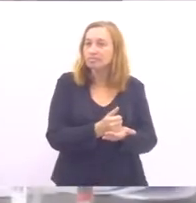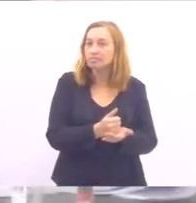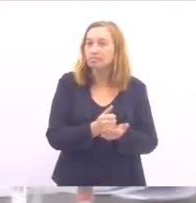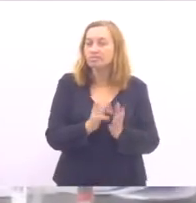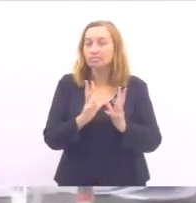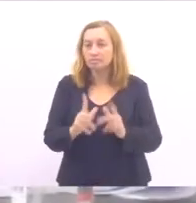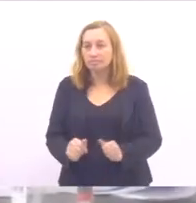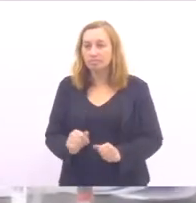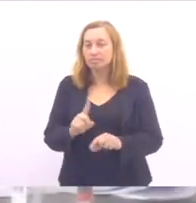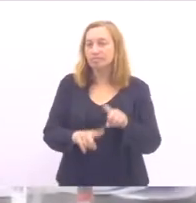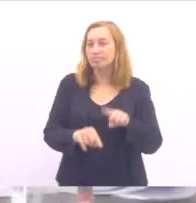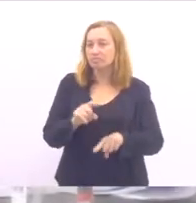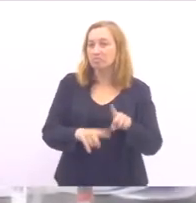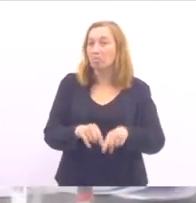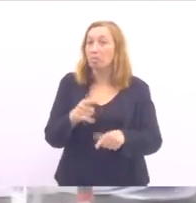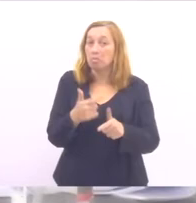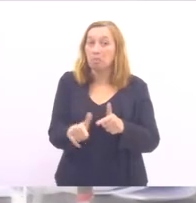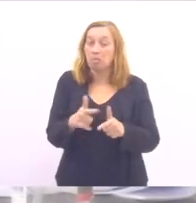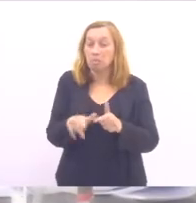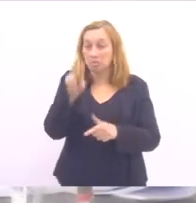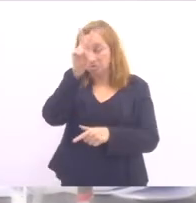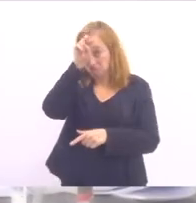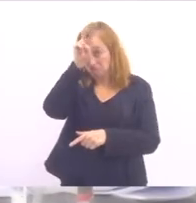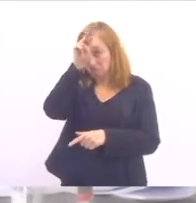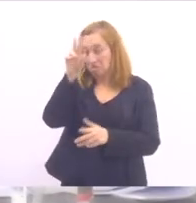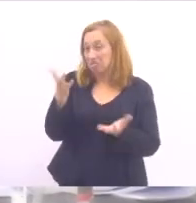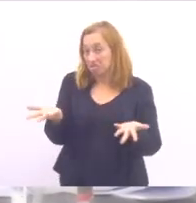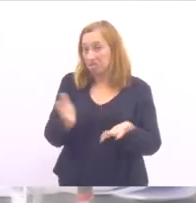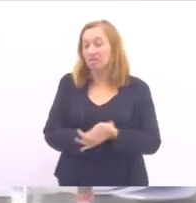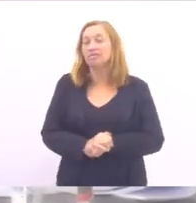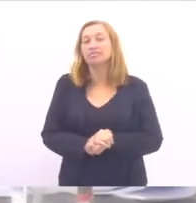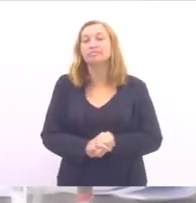problema de barata, que sim, eles ficam achando. Vetores, que... né?